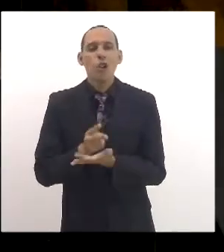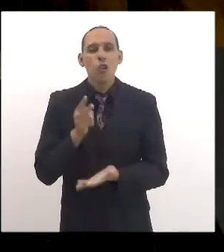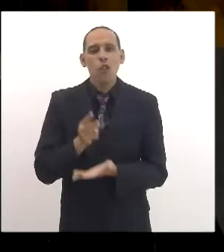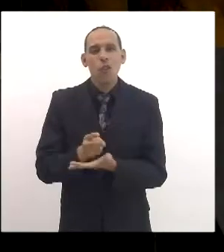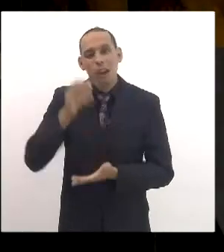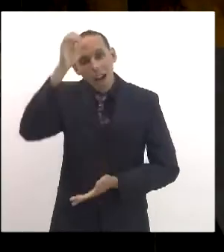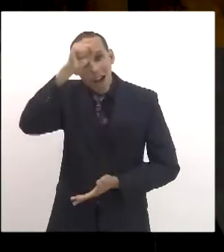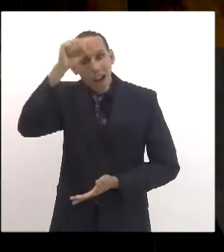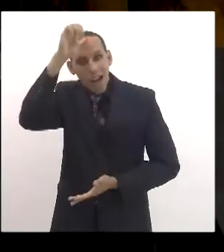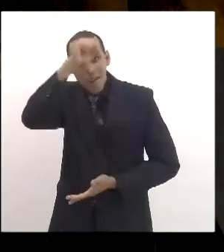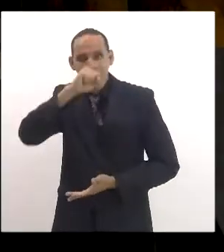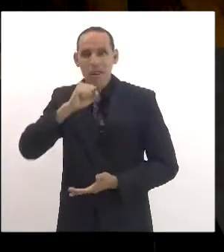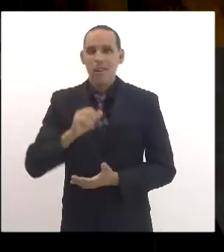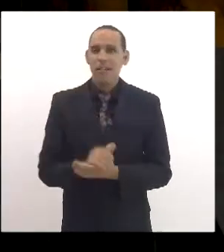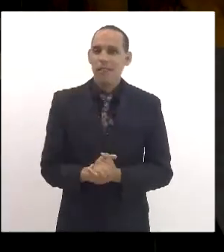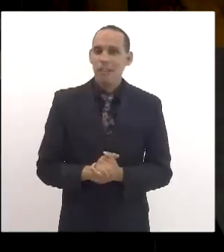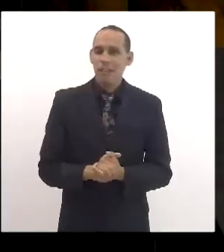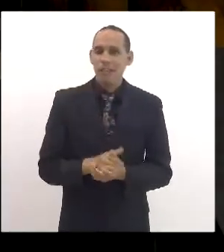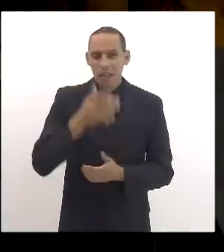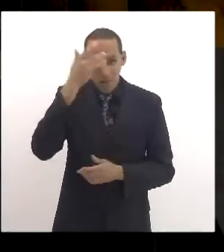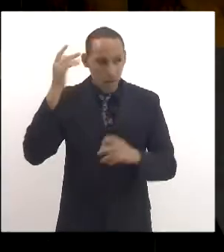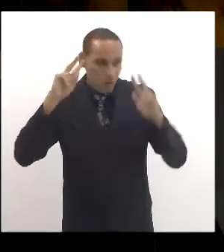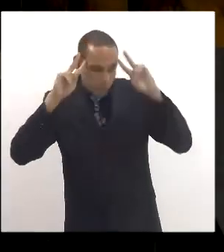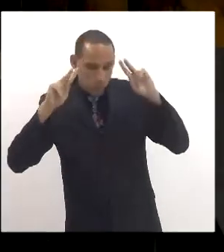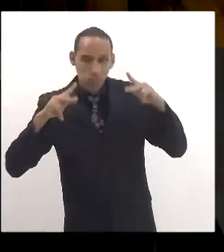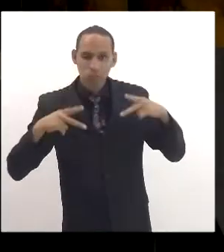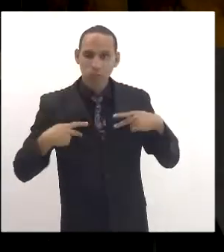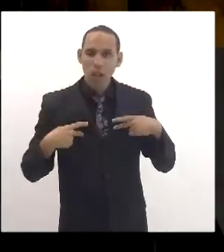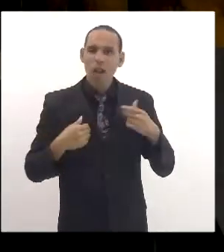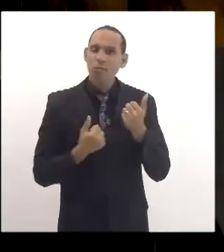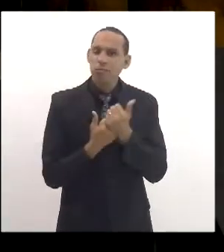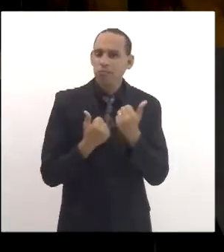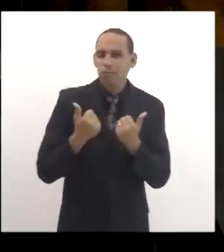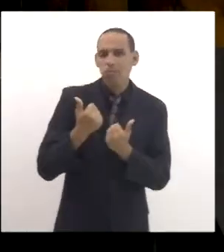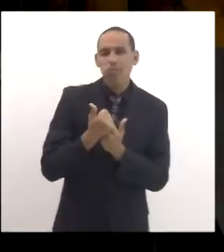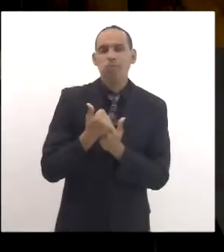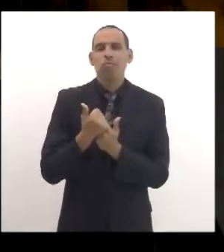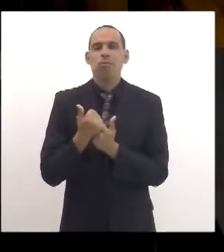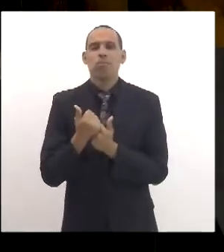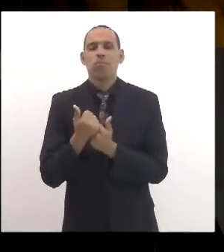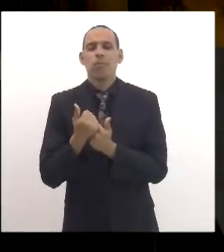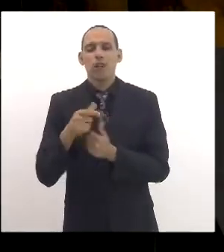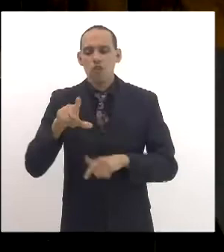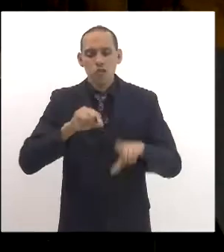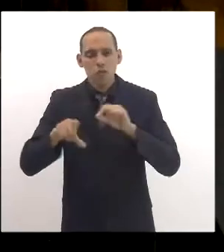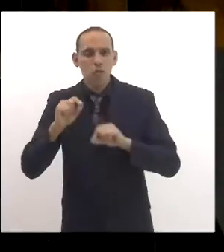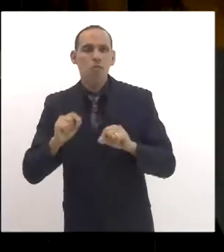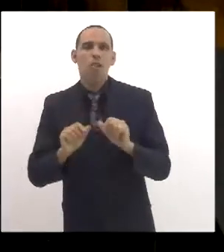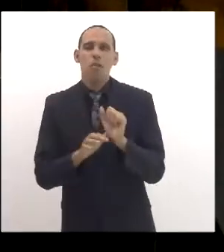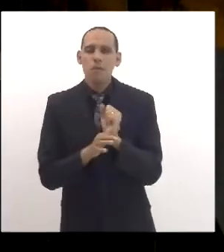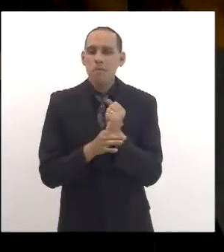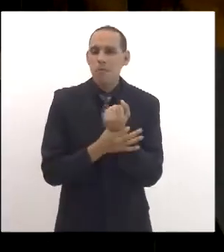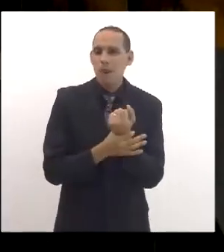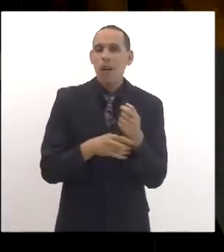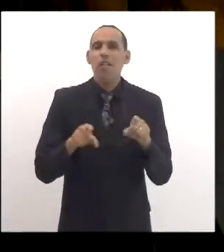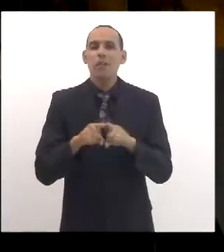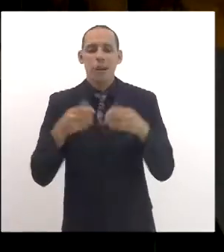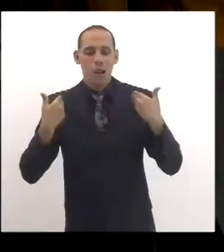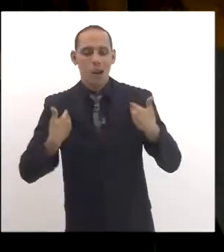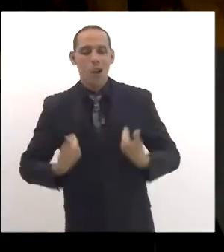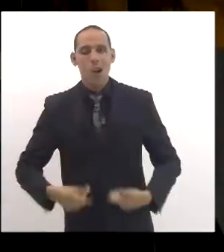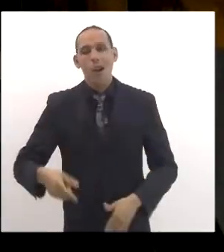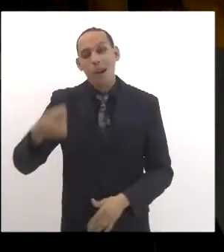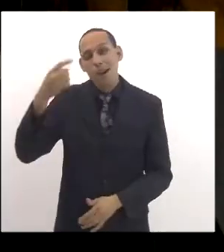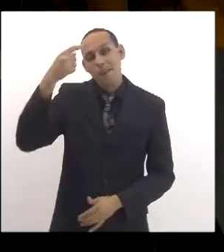aprender, mas sendo humanos e solidários, assegurando as vossas escolhas, os vossos corpos, as vossas